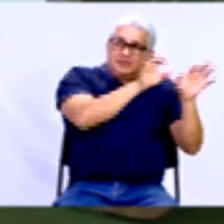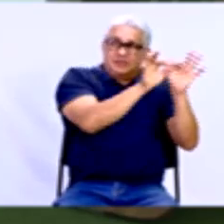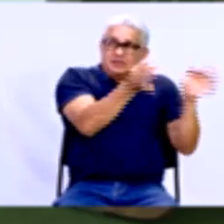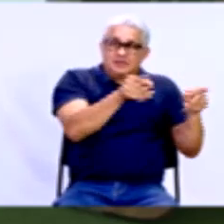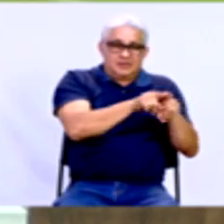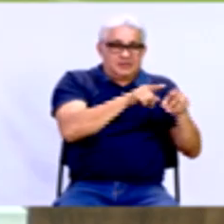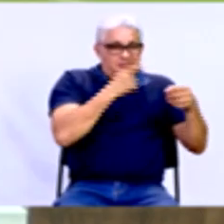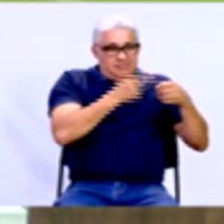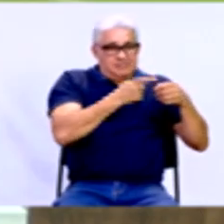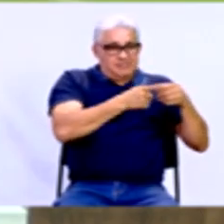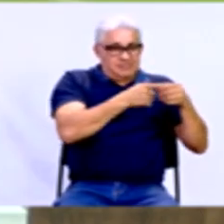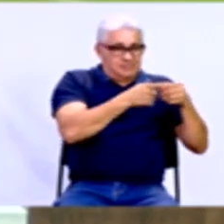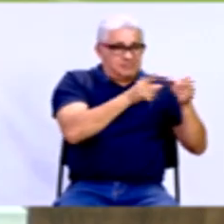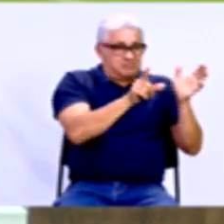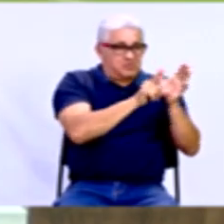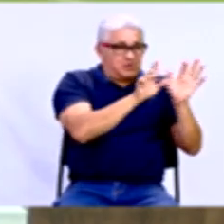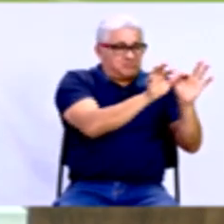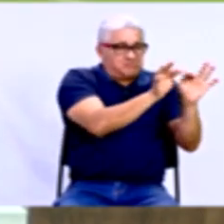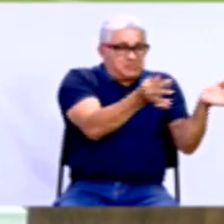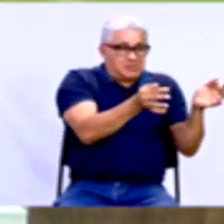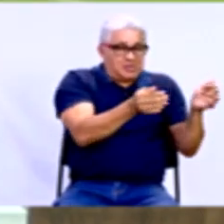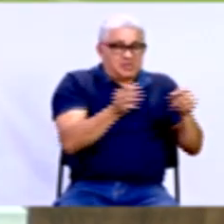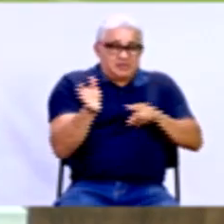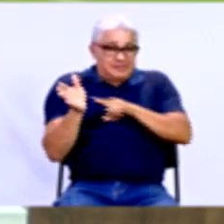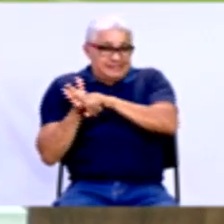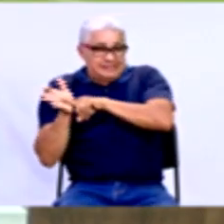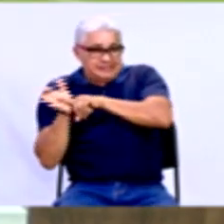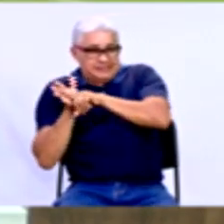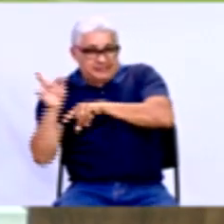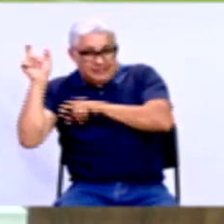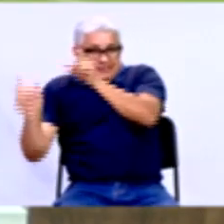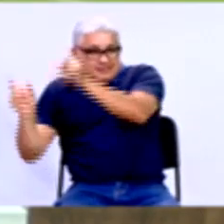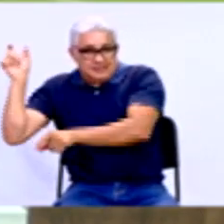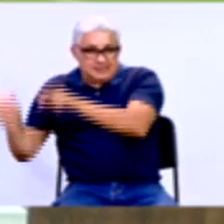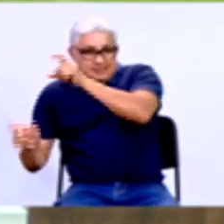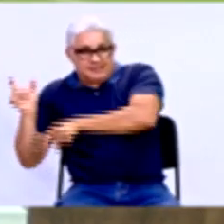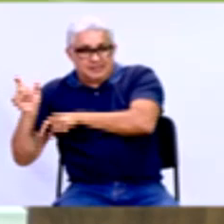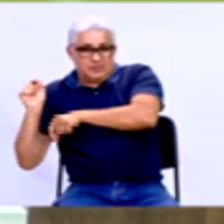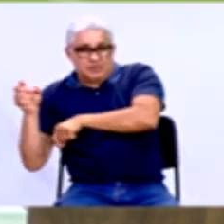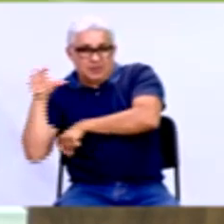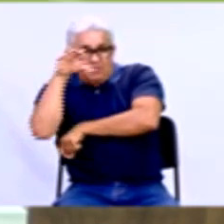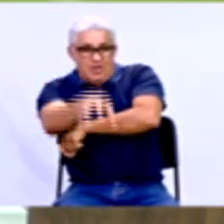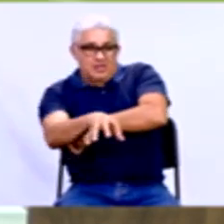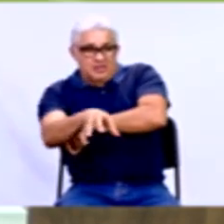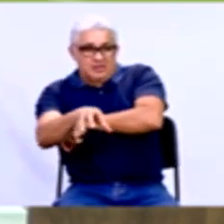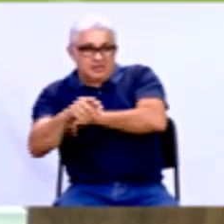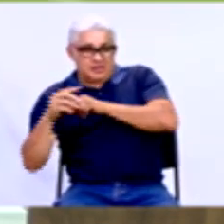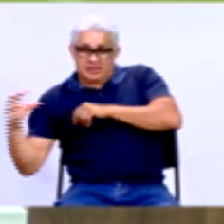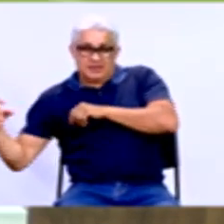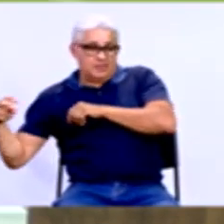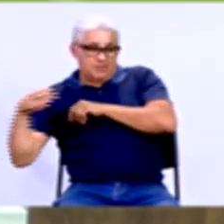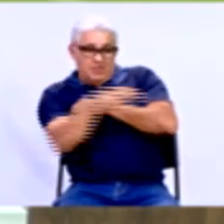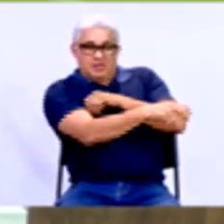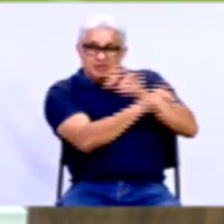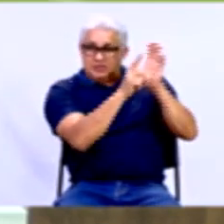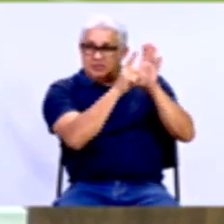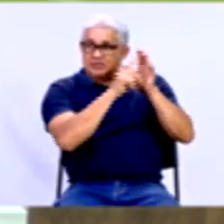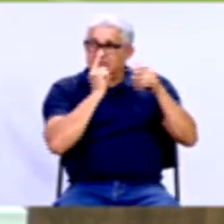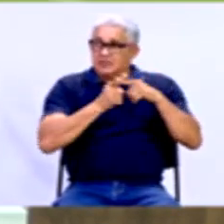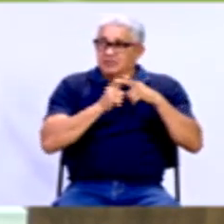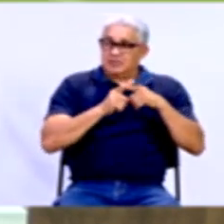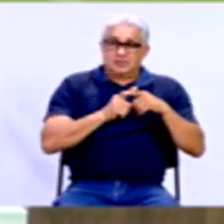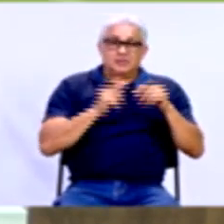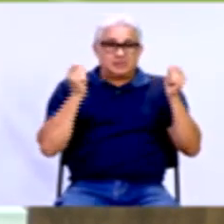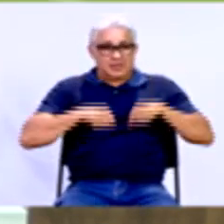do interior, você, de repente, fazer uma pesquisa com os clientes para identificar qual é o elemento central que leva eles até daquela loja, vai fazer com que